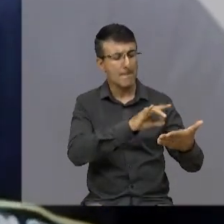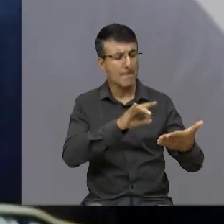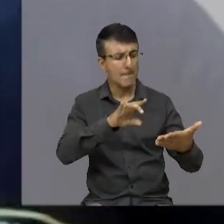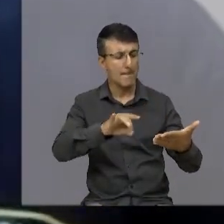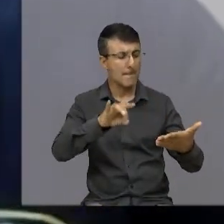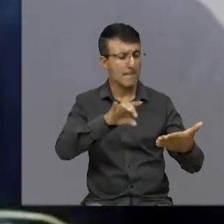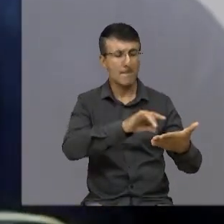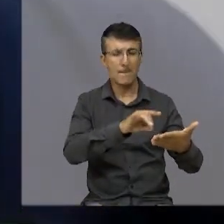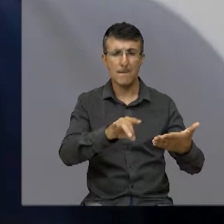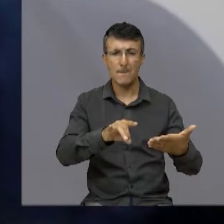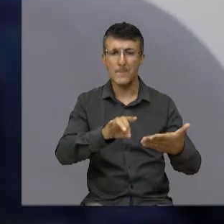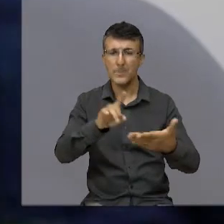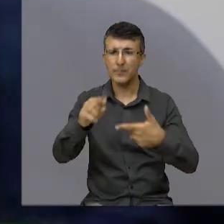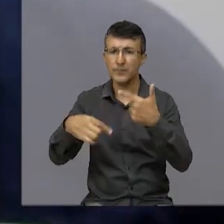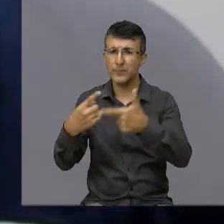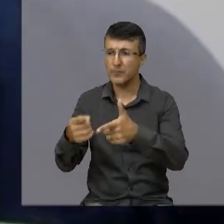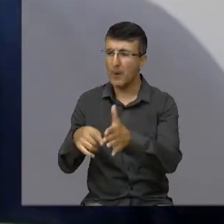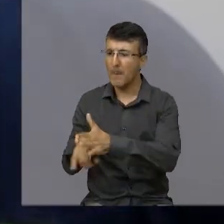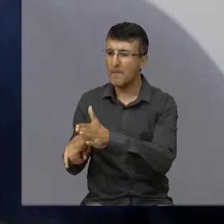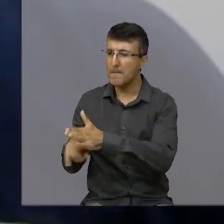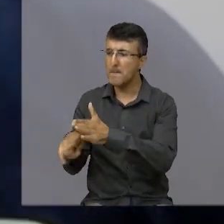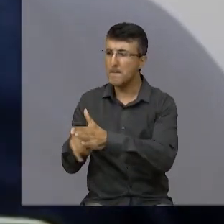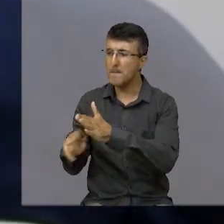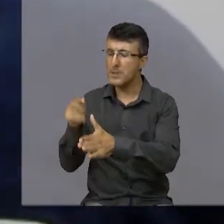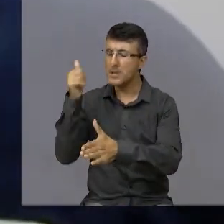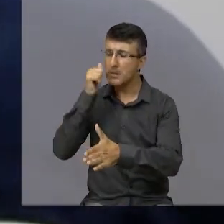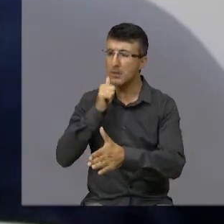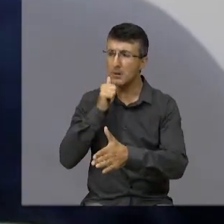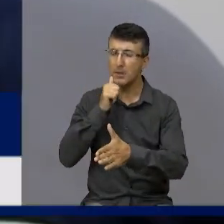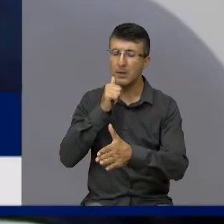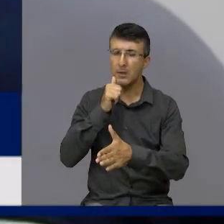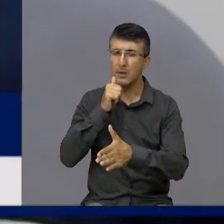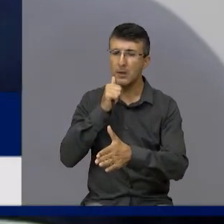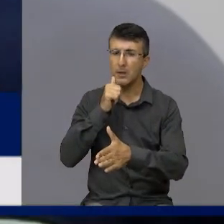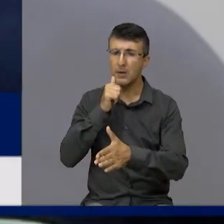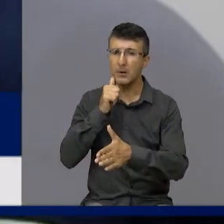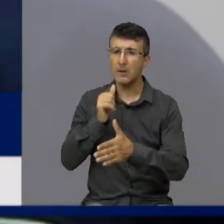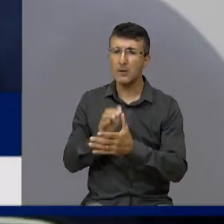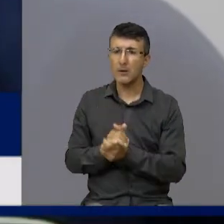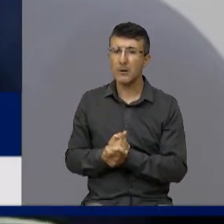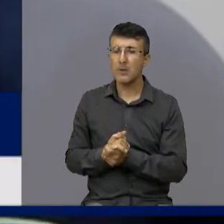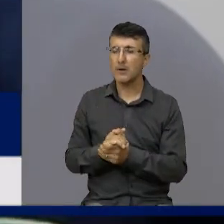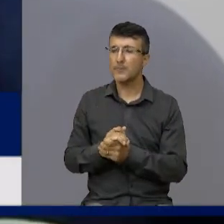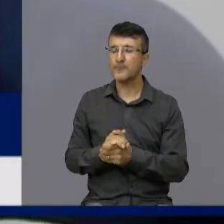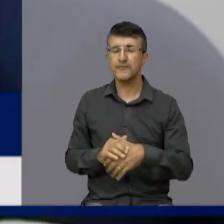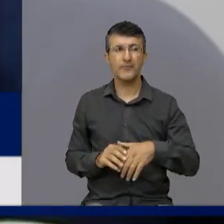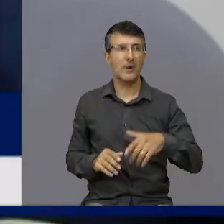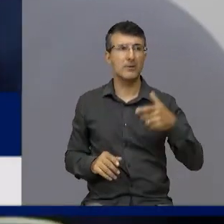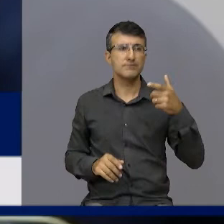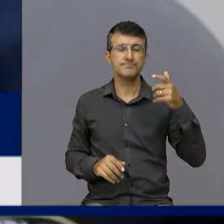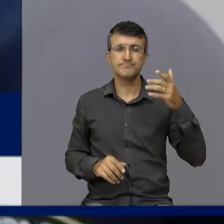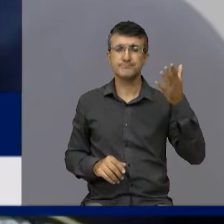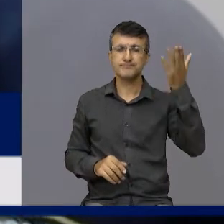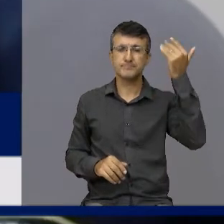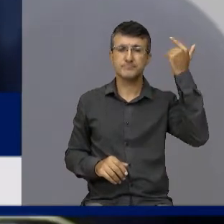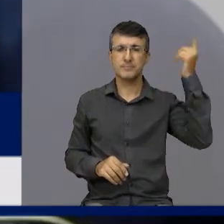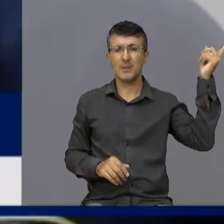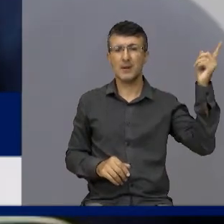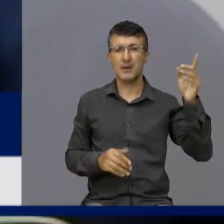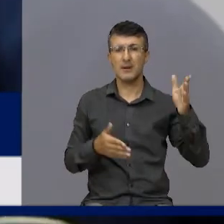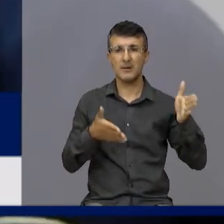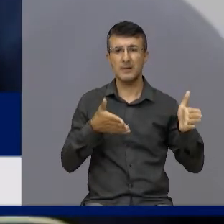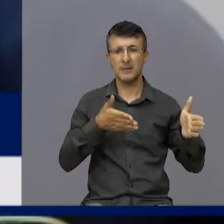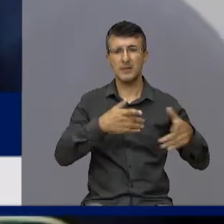com ela e naquele tempo, né, comecei na Avenida Anchieta e eu acabei indo junto para a